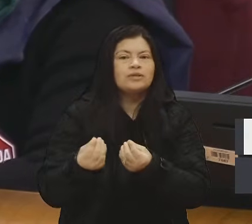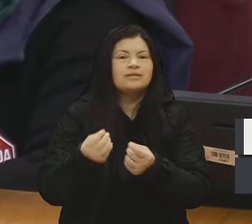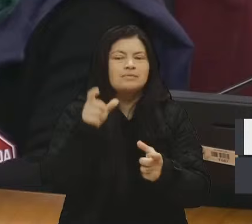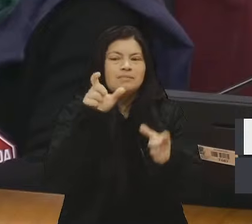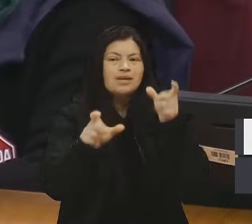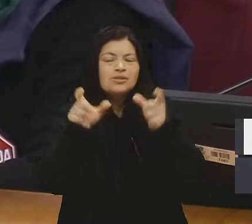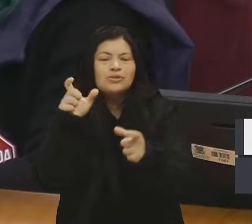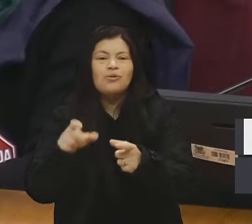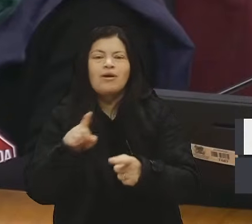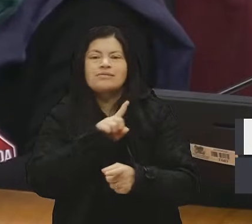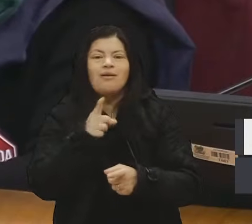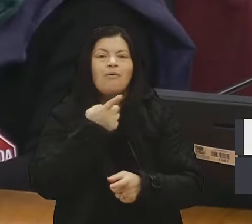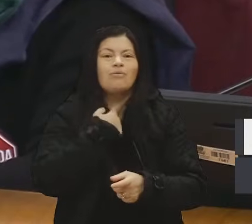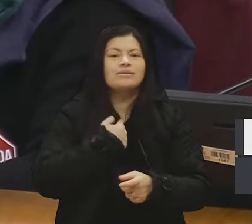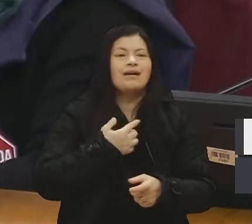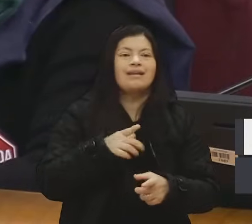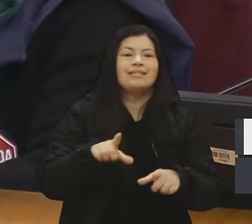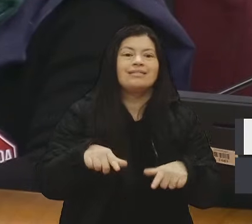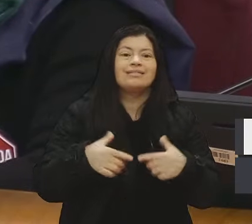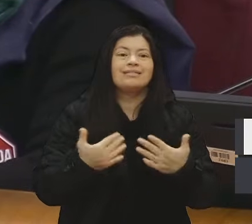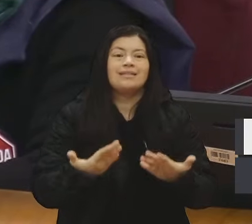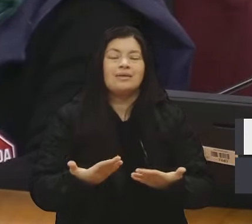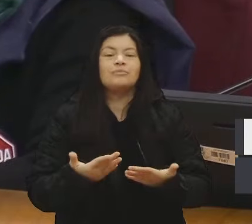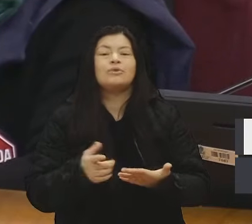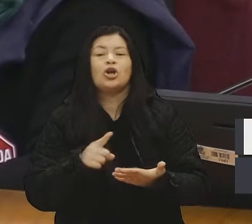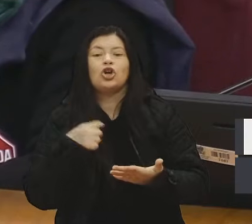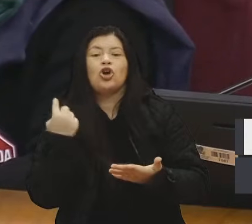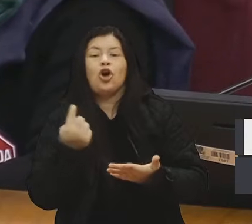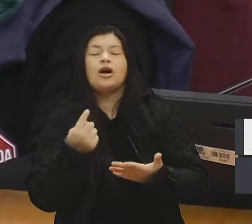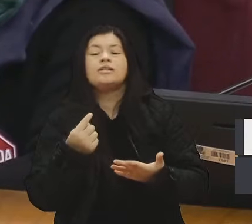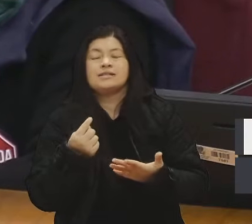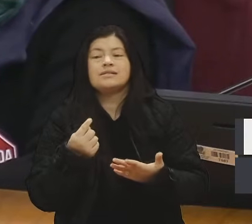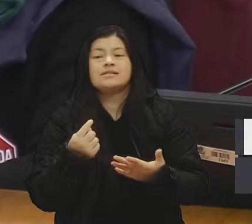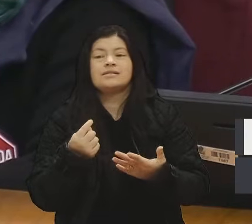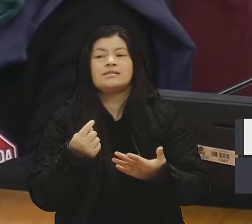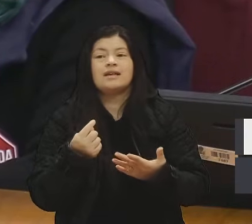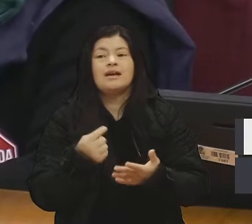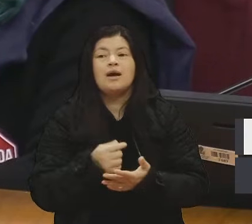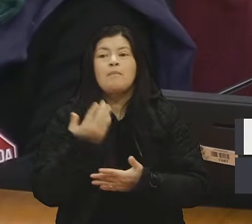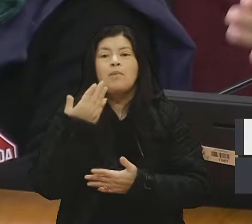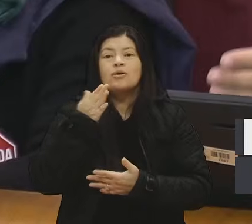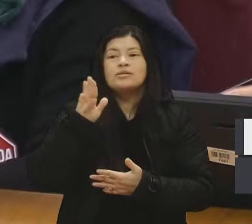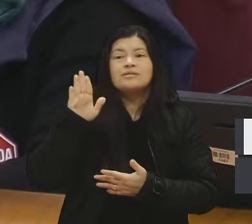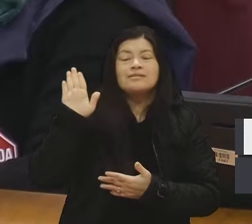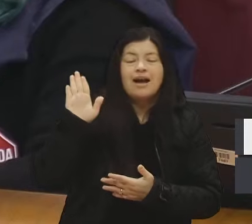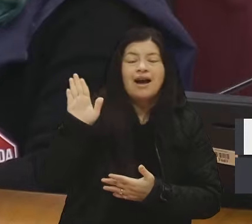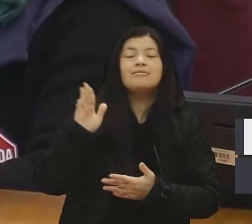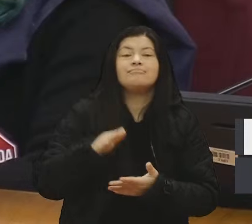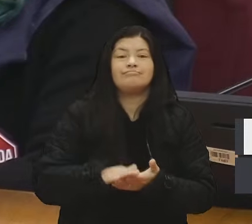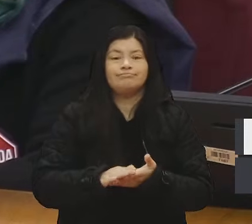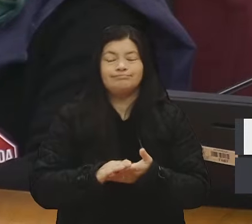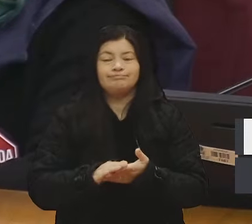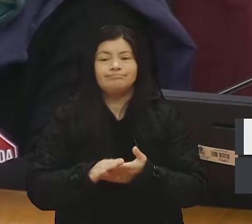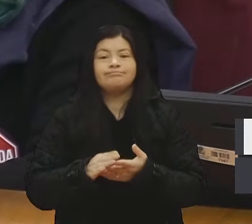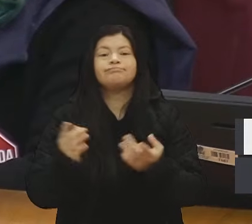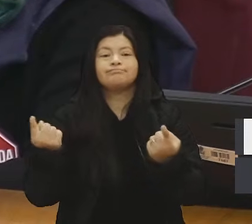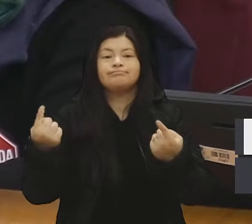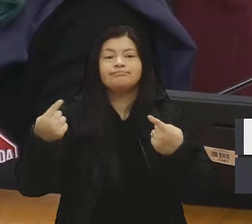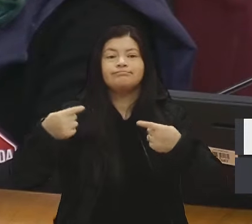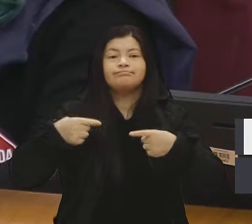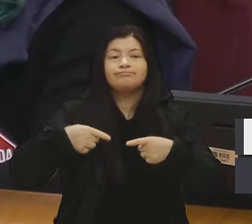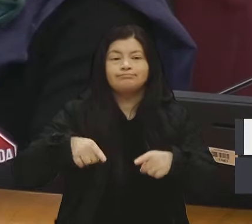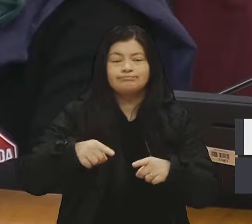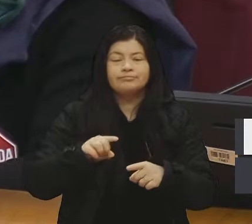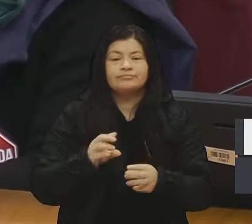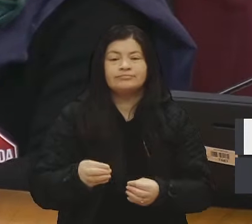desse movimento. Então, nós vamos contar também que os colegas vereadores se manifestem pela contrariedade também dessa entrega